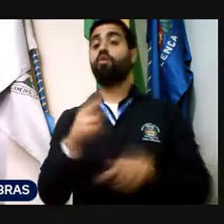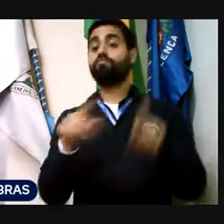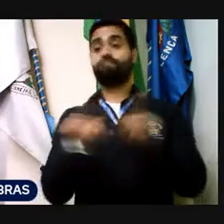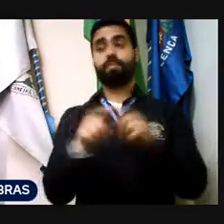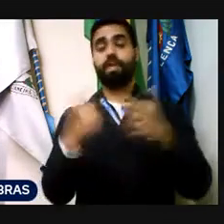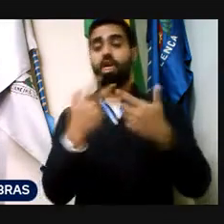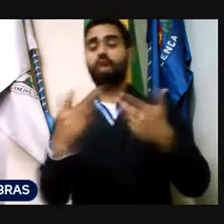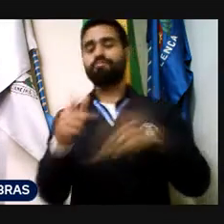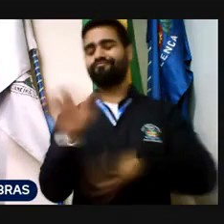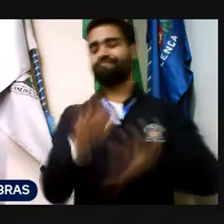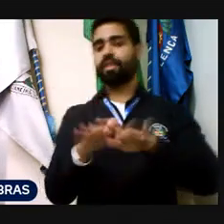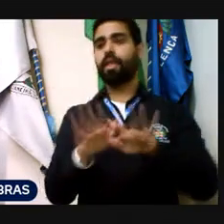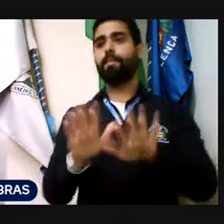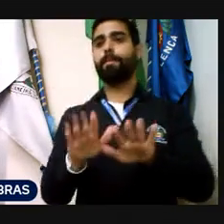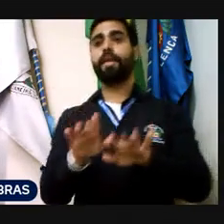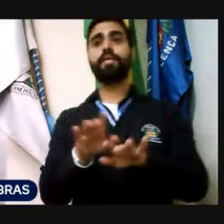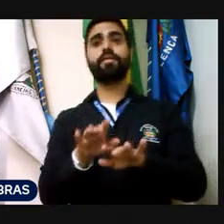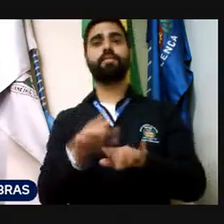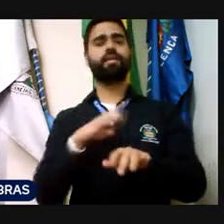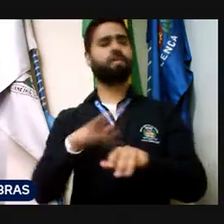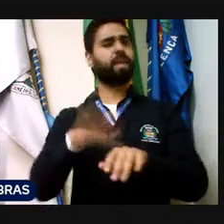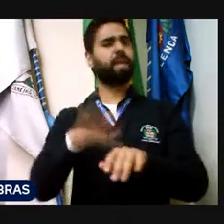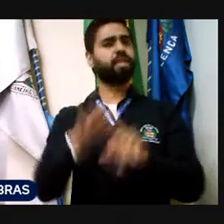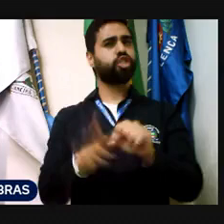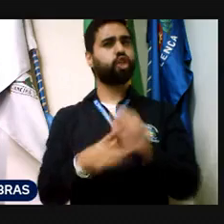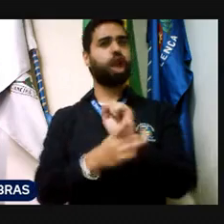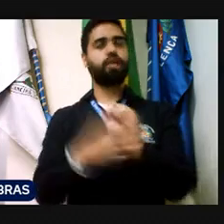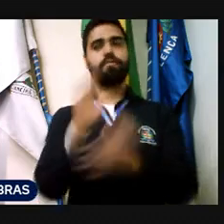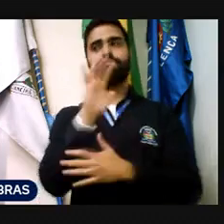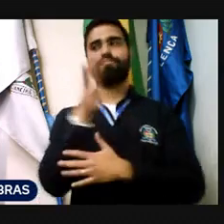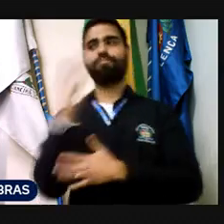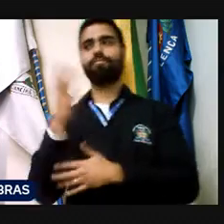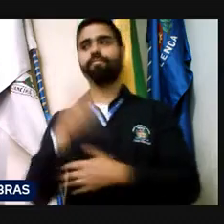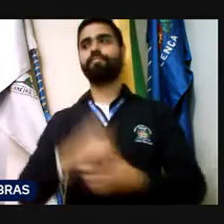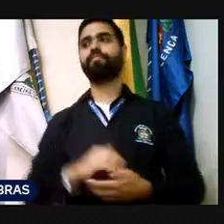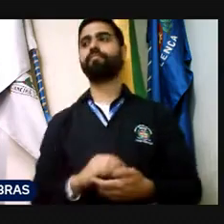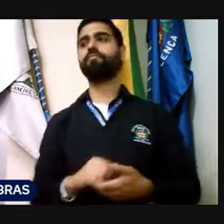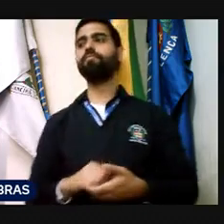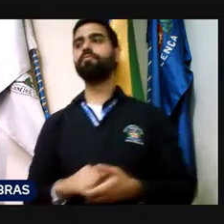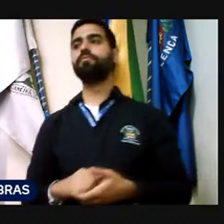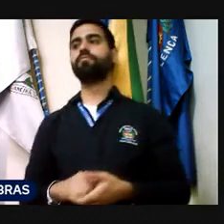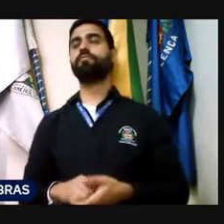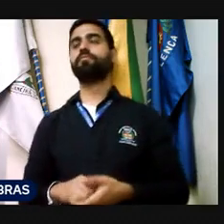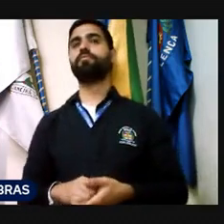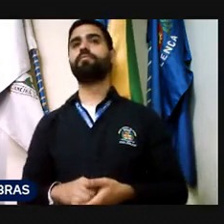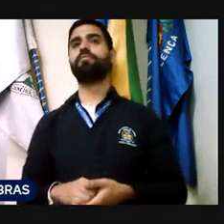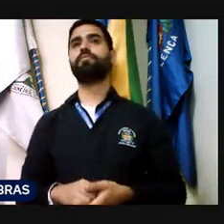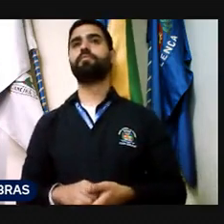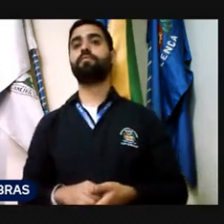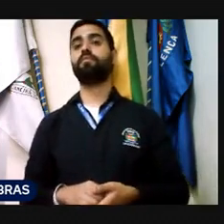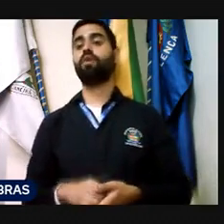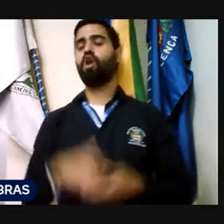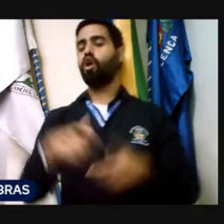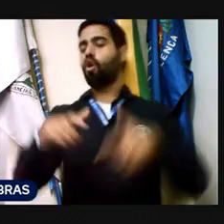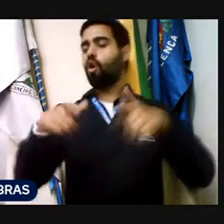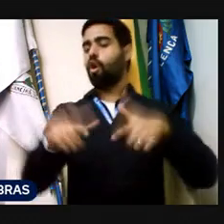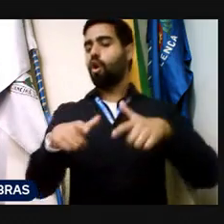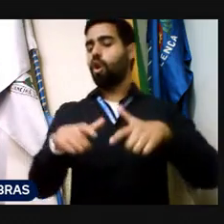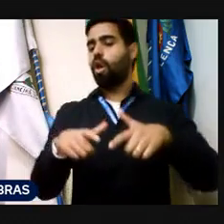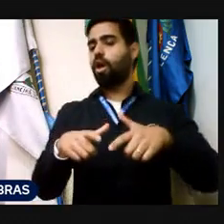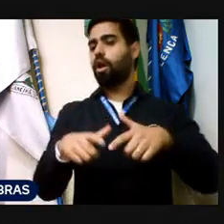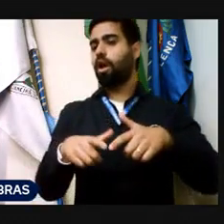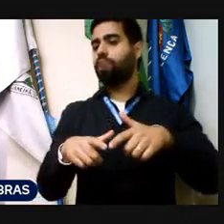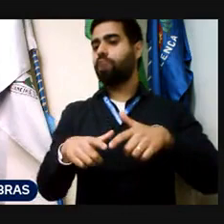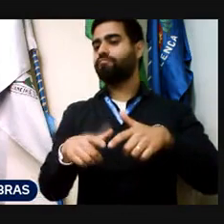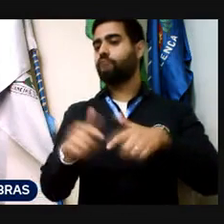efluentes tratados, mais seguros para o meio ambiente. A extração do tratamento de esgoto é uma das melhores